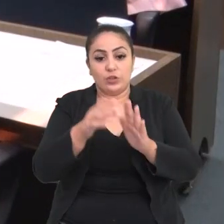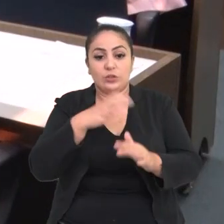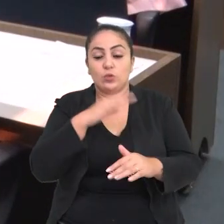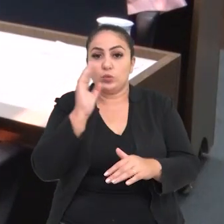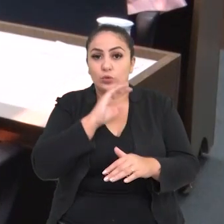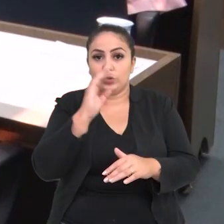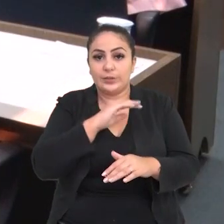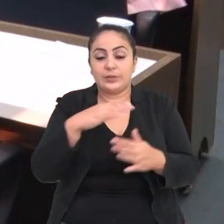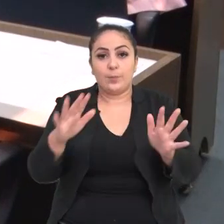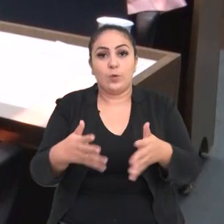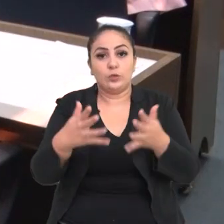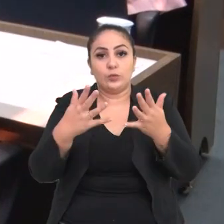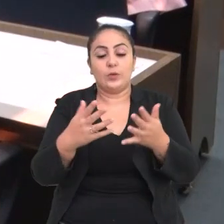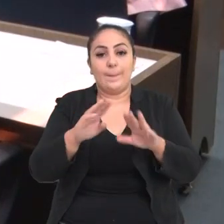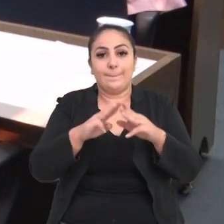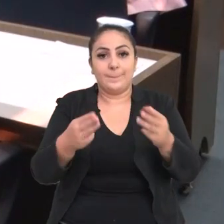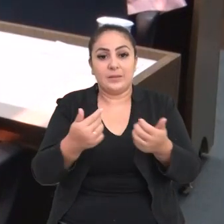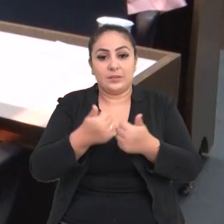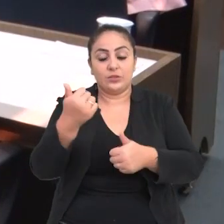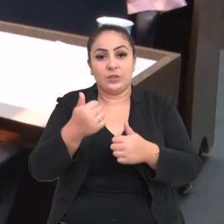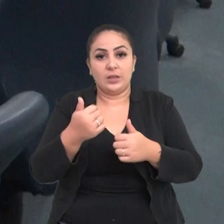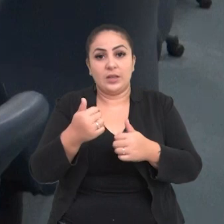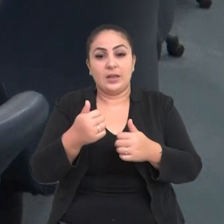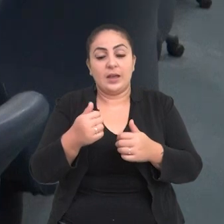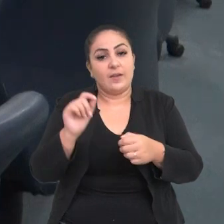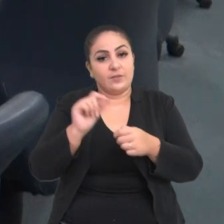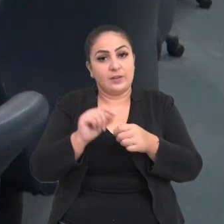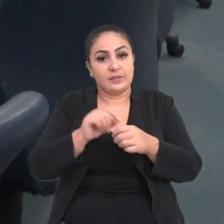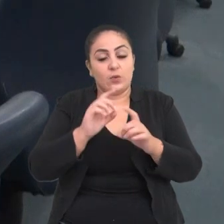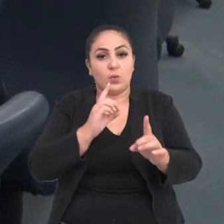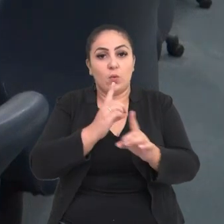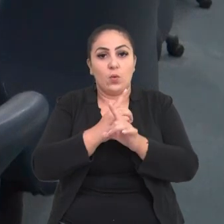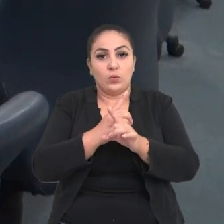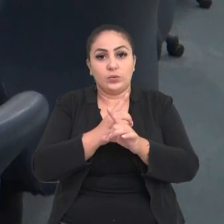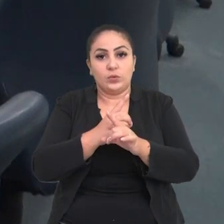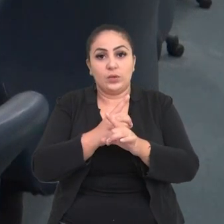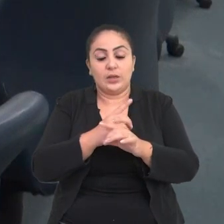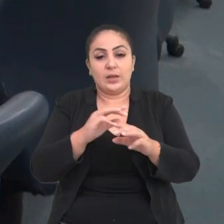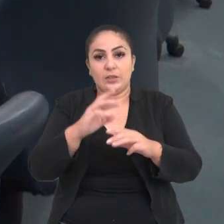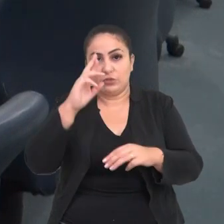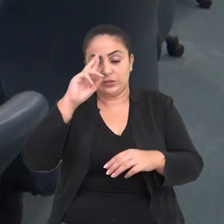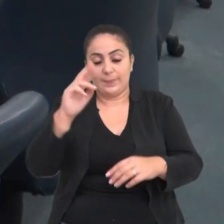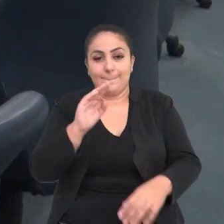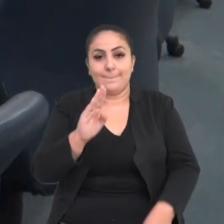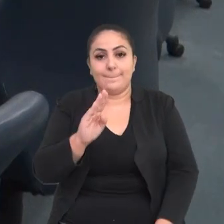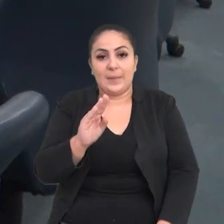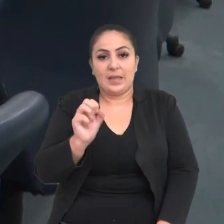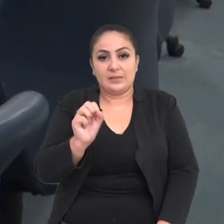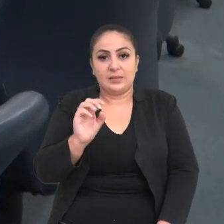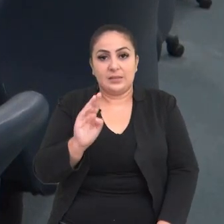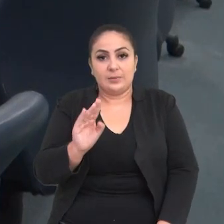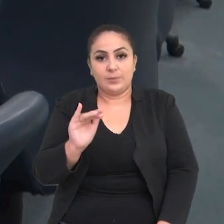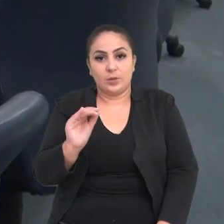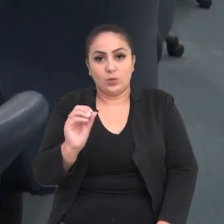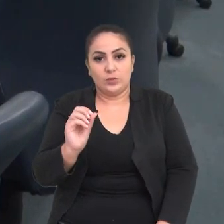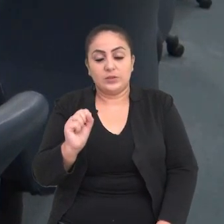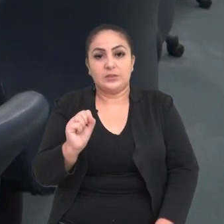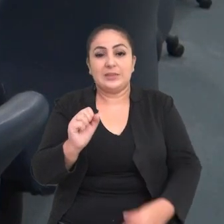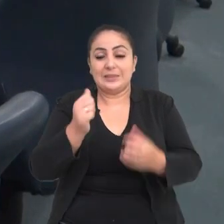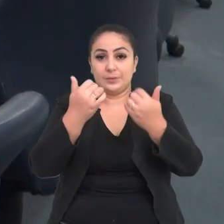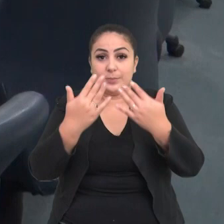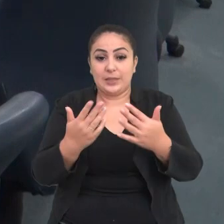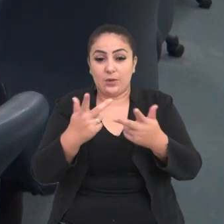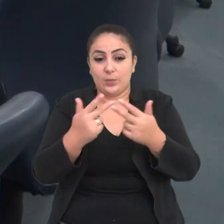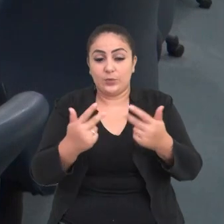regime de urgência, o que motivou a mesa diretora a promover um encontro com a direção da BS Bios e